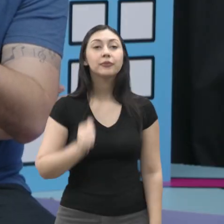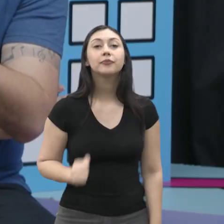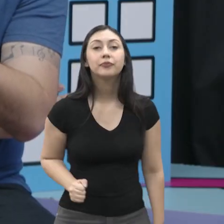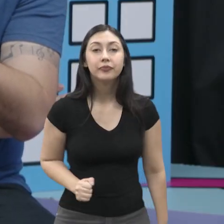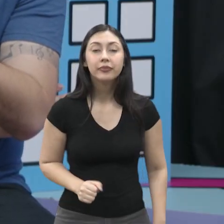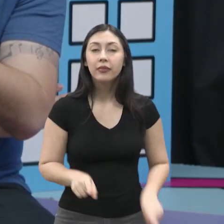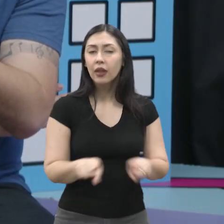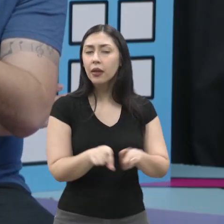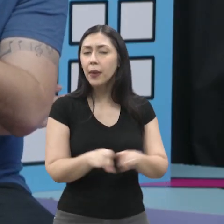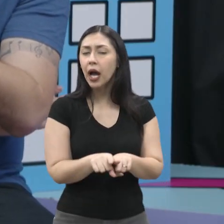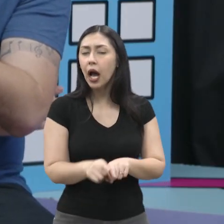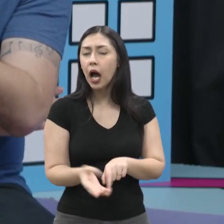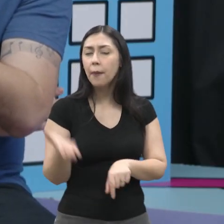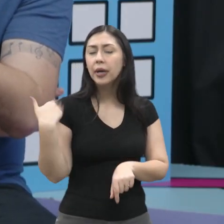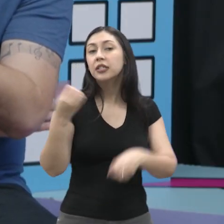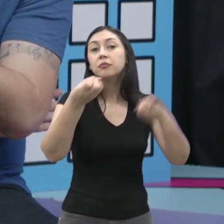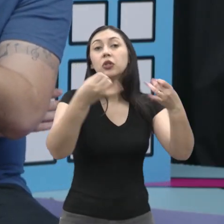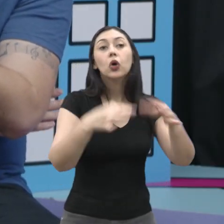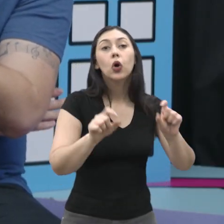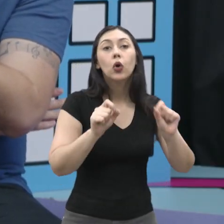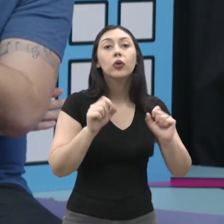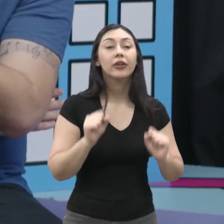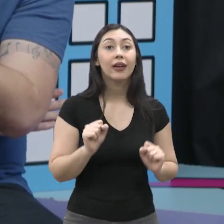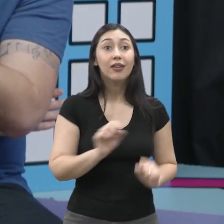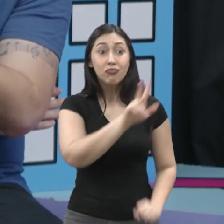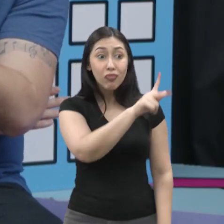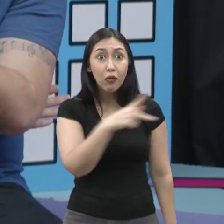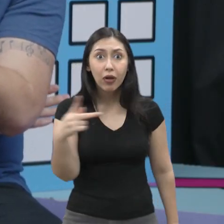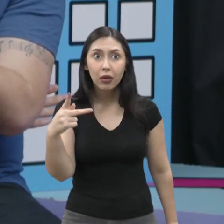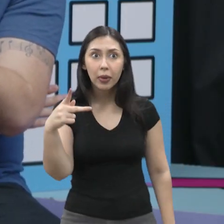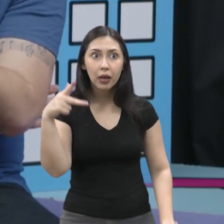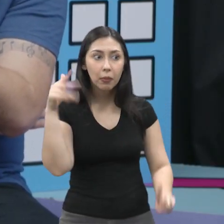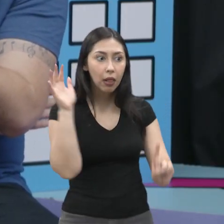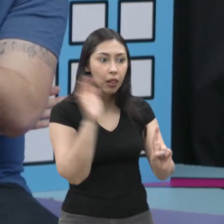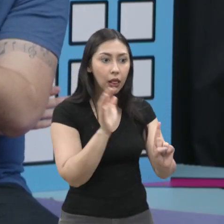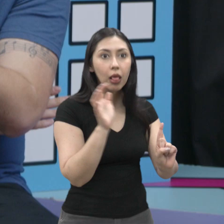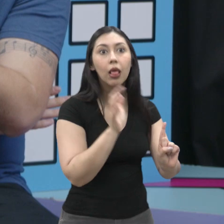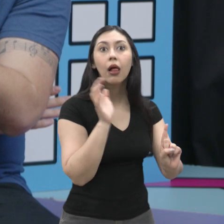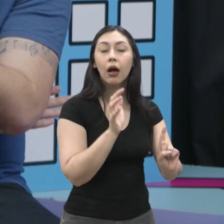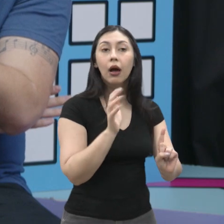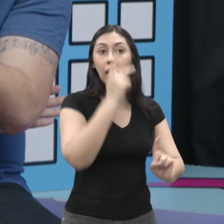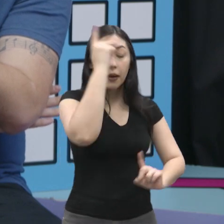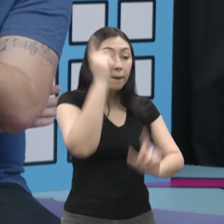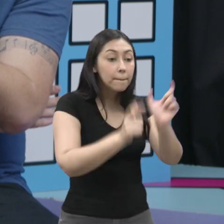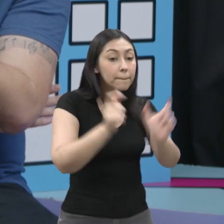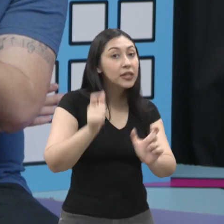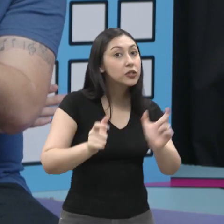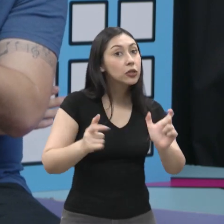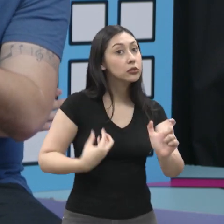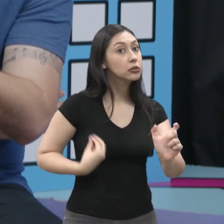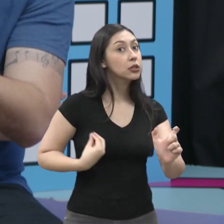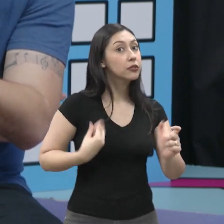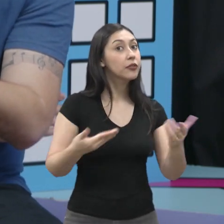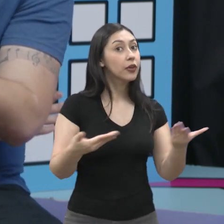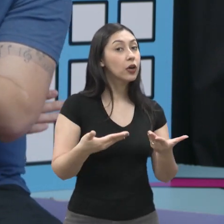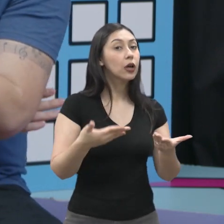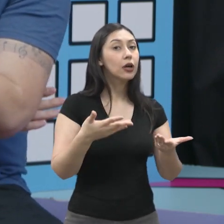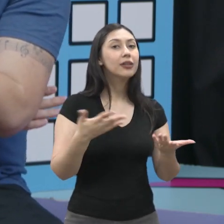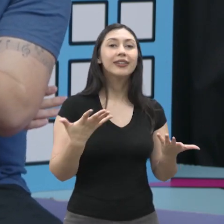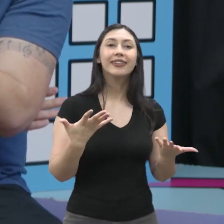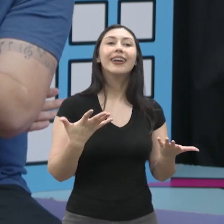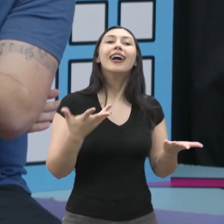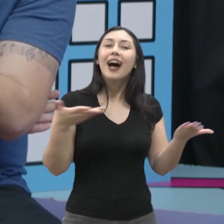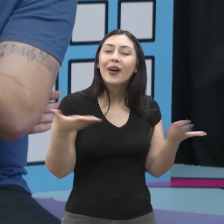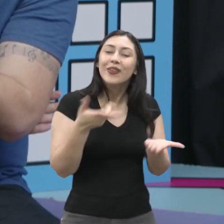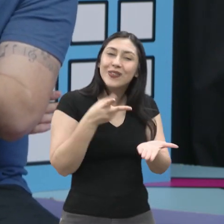dica aí também do professor. E algo que ele trouxe antes, né, Marvin, que era a influência da nossa região neste momento todo, das pessoas que vivem na nossa região. A gente vai